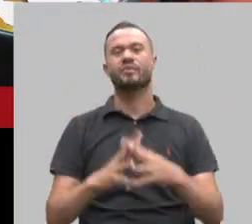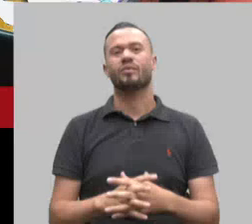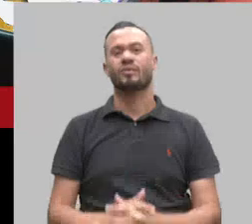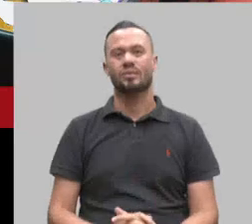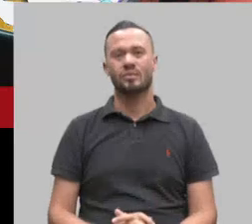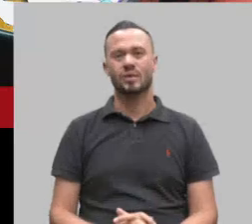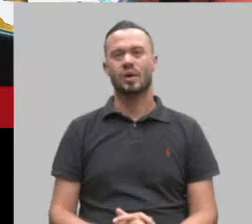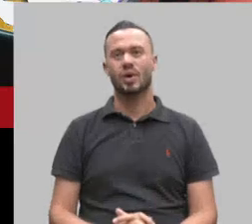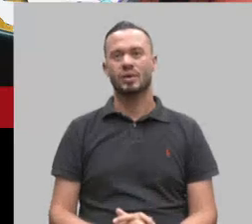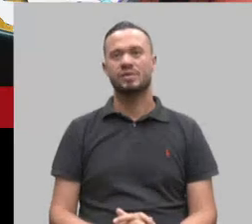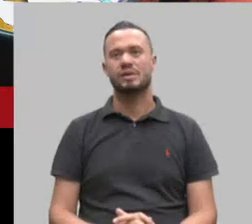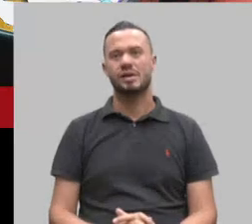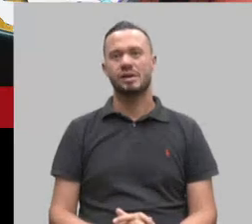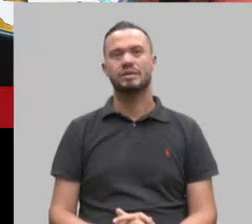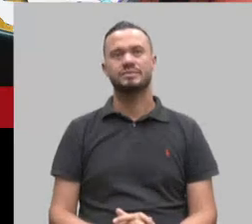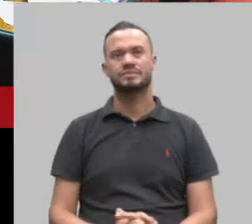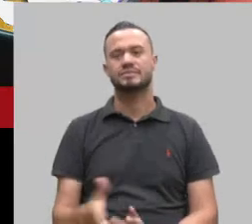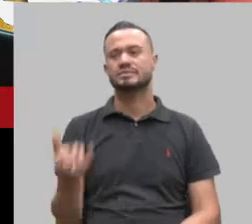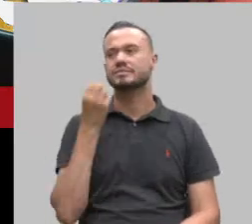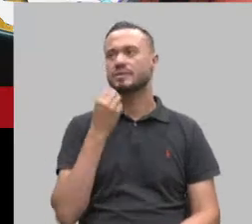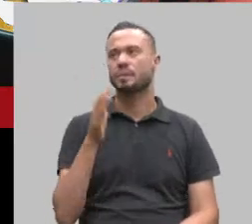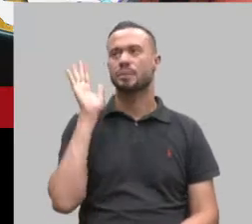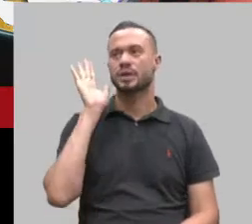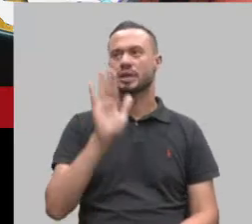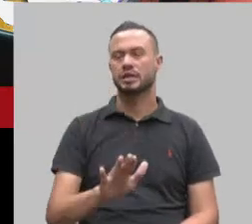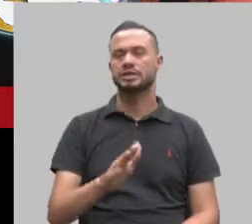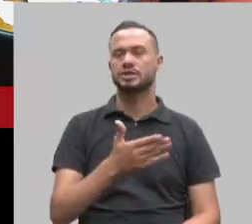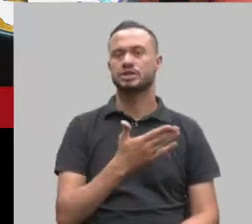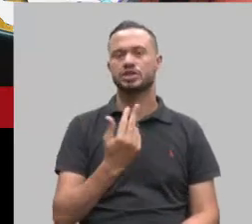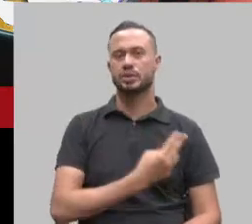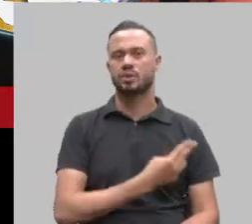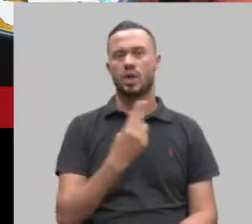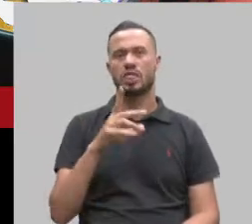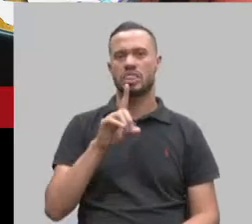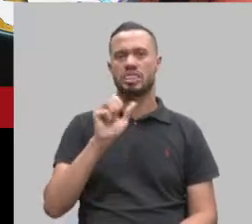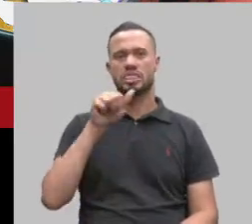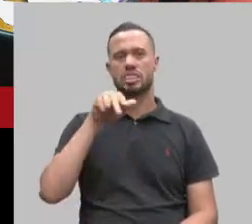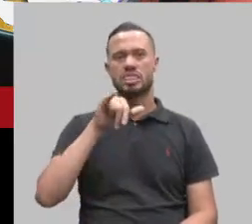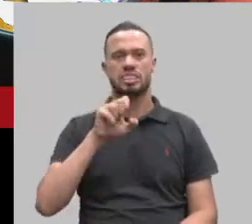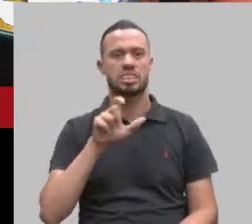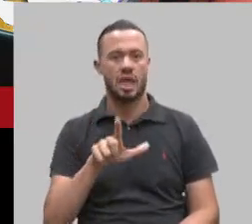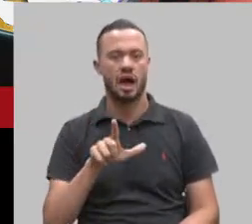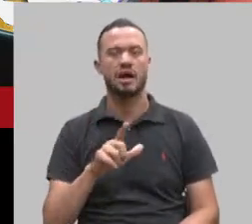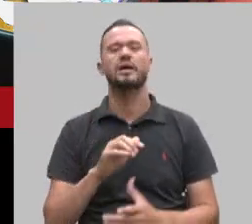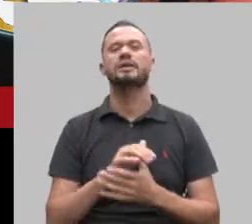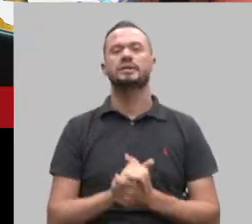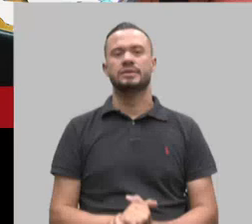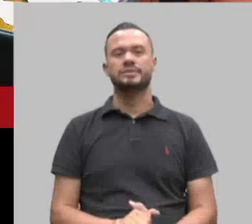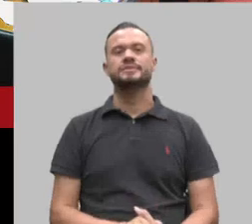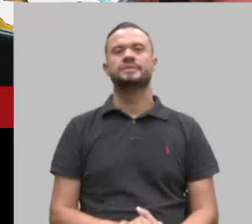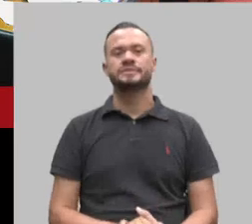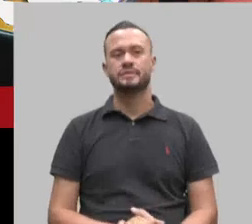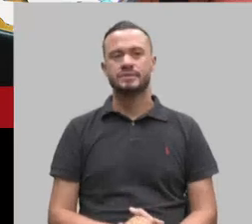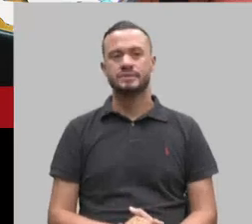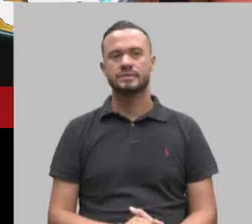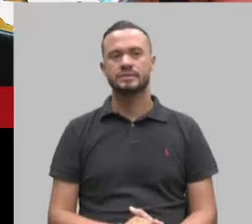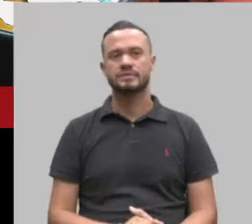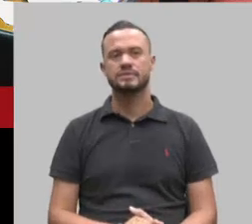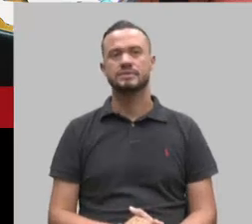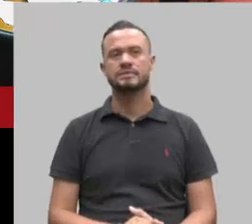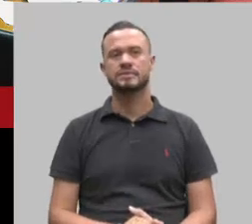a boa tarde a todos meu nome é Dani Henrique da cidade doent